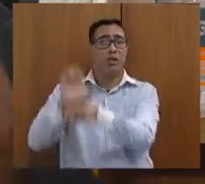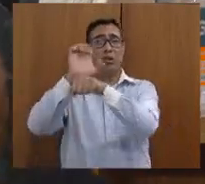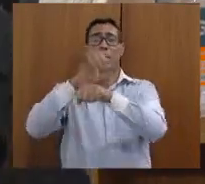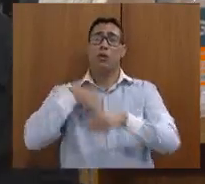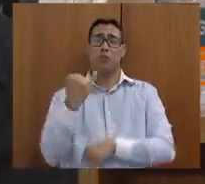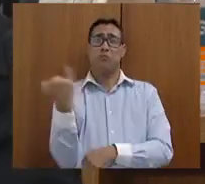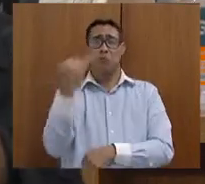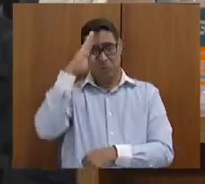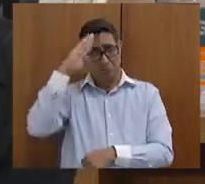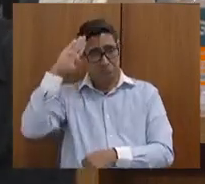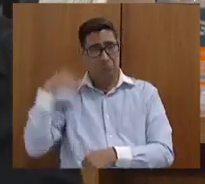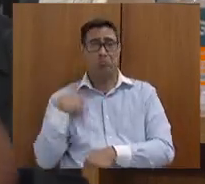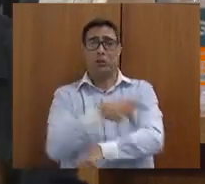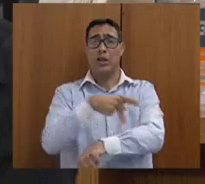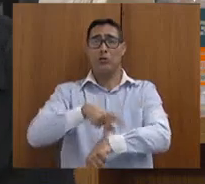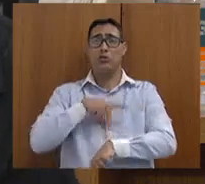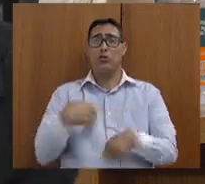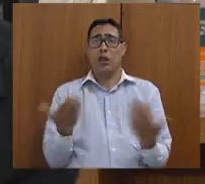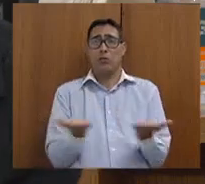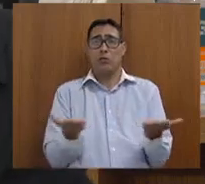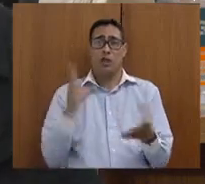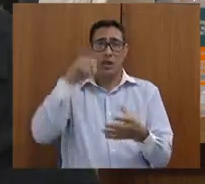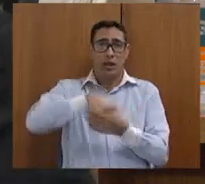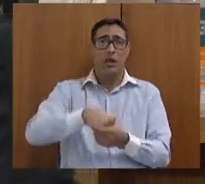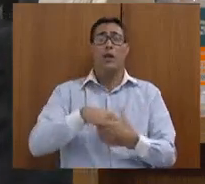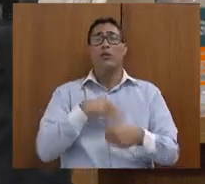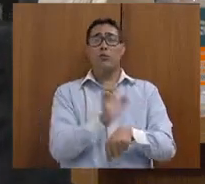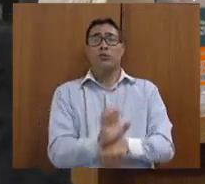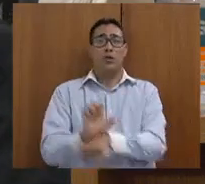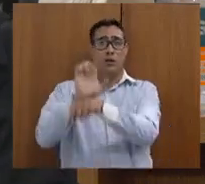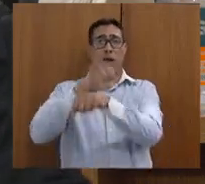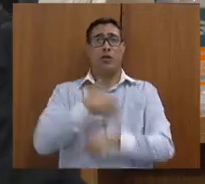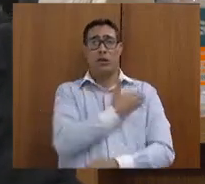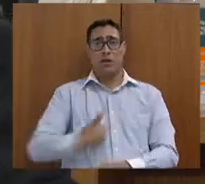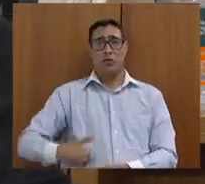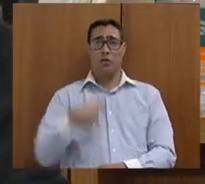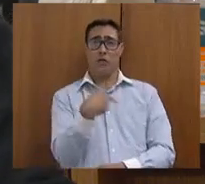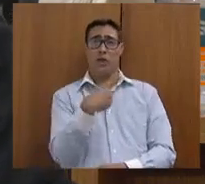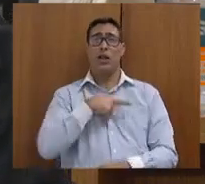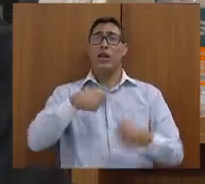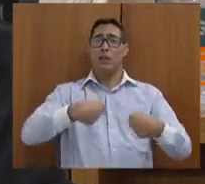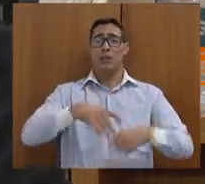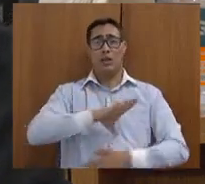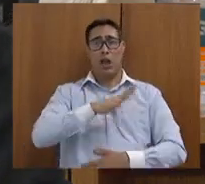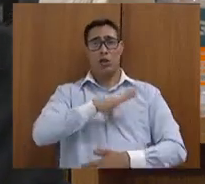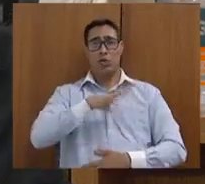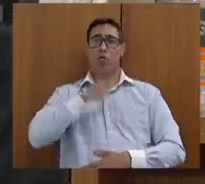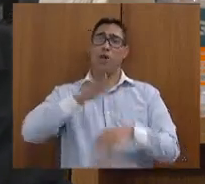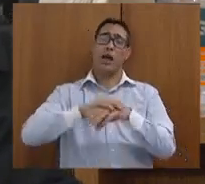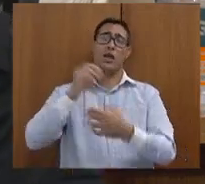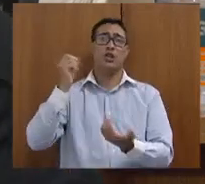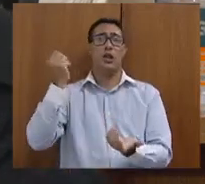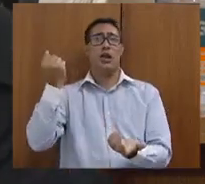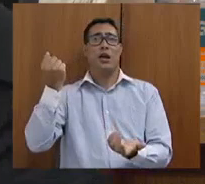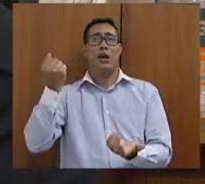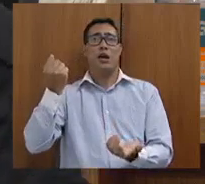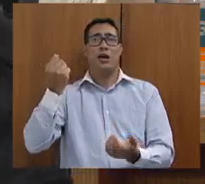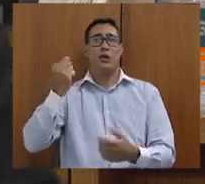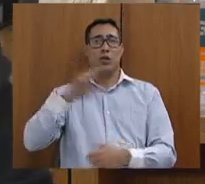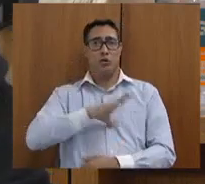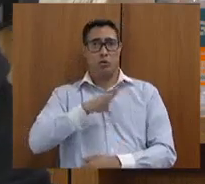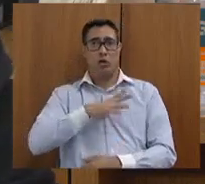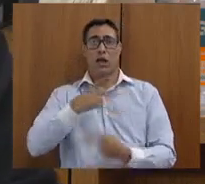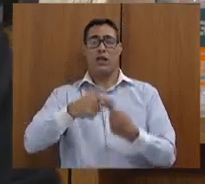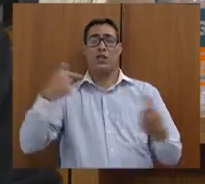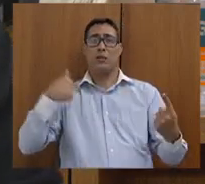acadêmica pedagógica que a gente tem no nosso estado esse governo aí que diz que precisa ter coragem para contratar o Neto O governo não o